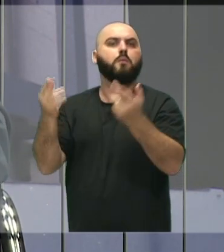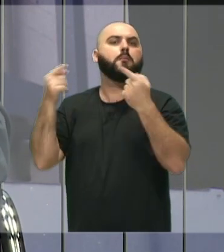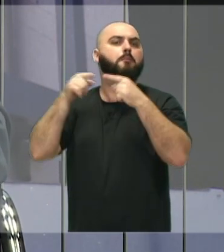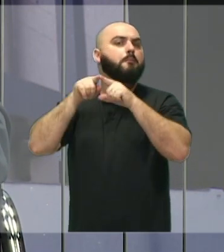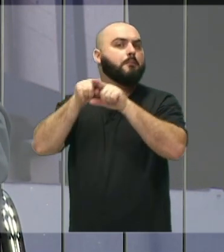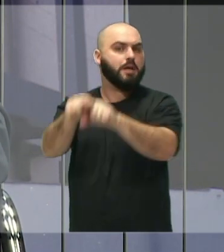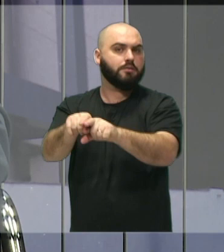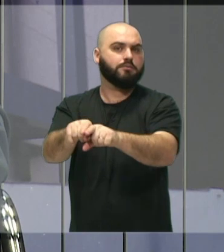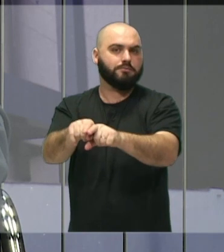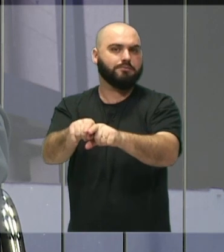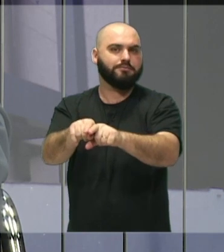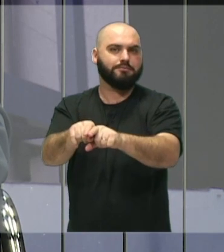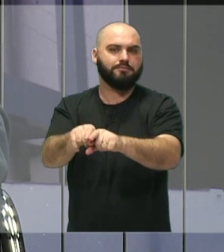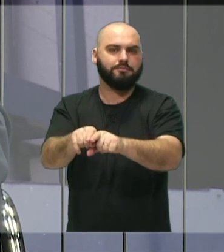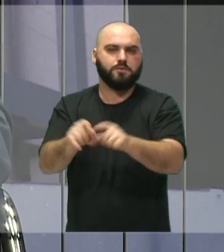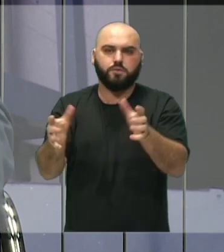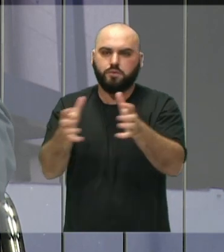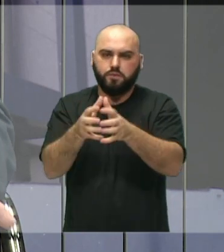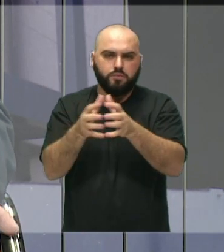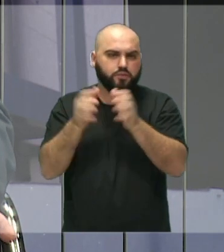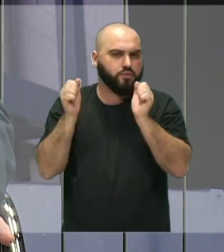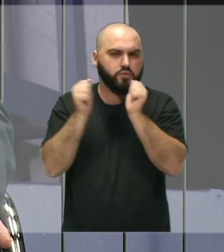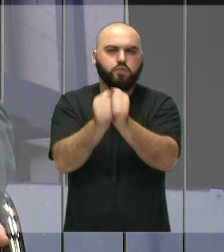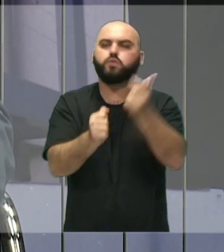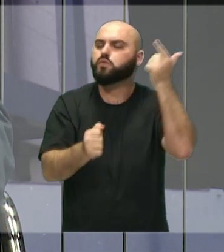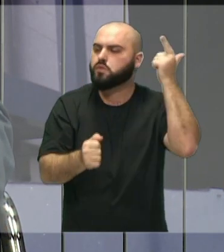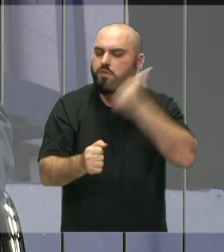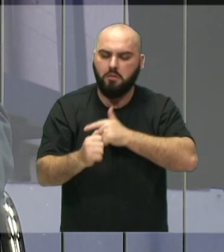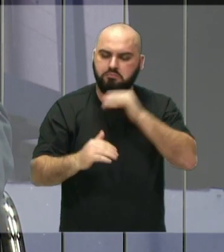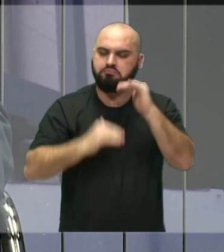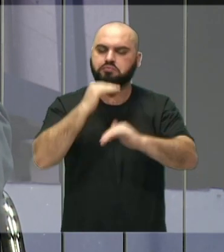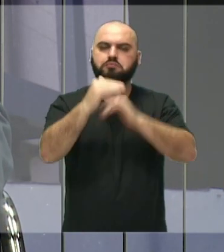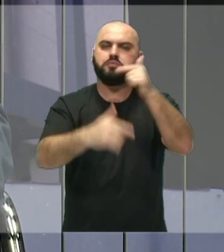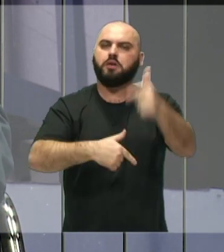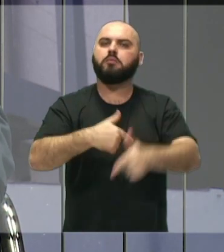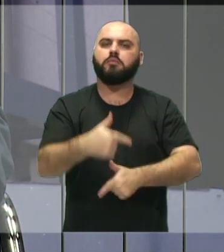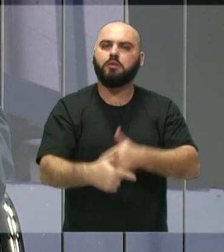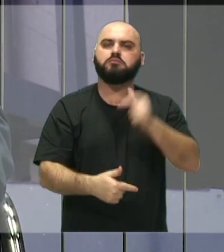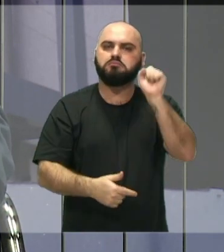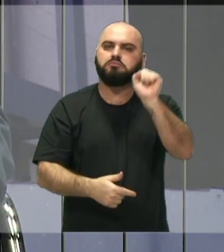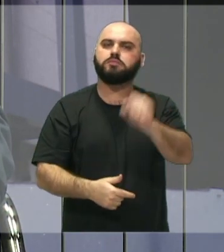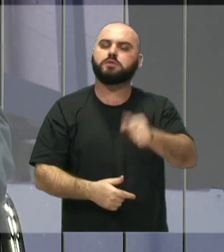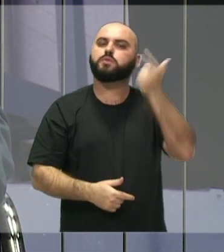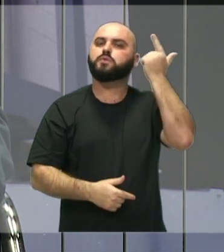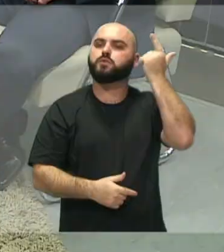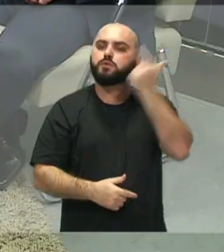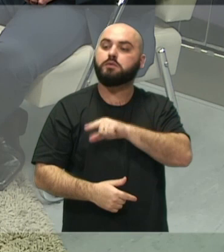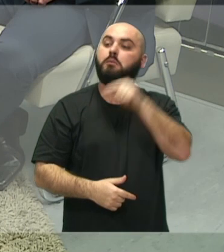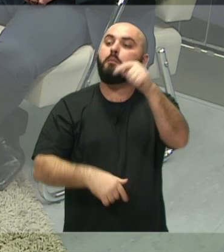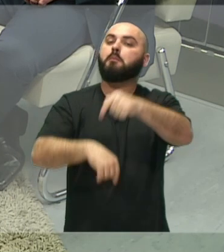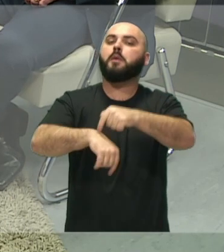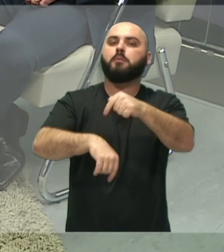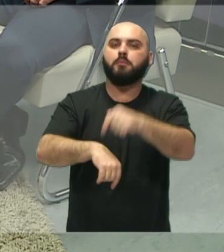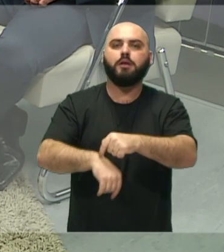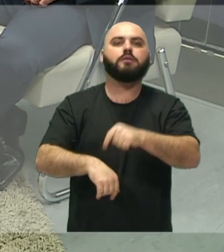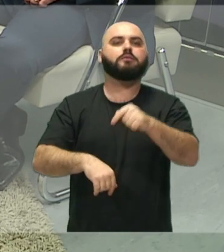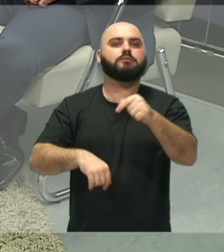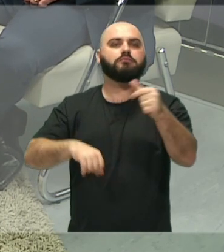chega trazendo essa equipe com você, você consegue desenvolver um trabalho. E conseguimos desenvolver um trabalho naquela ocasião